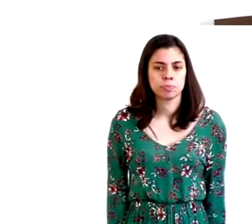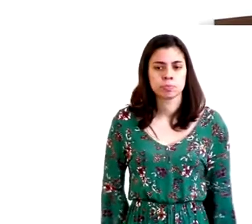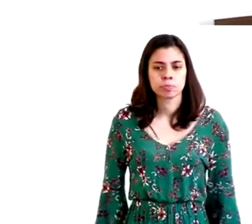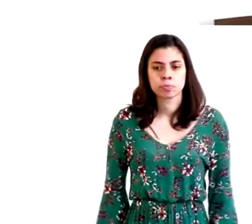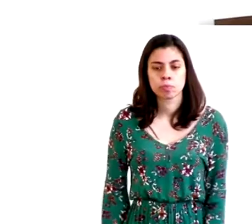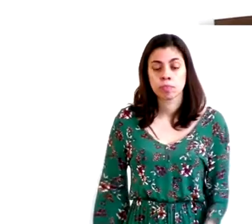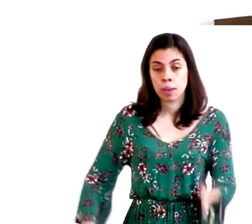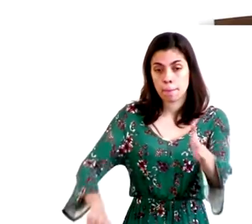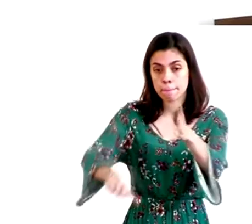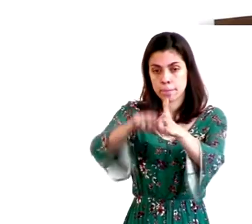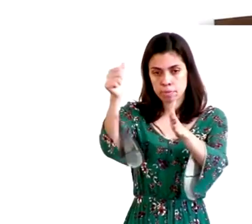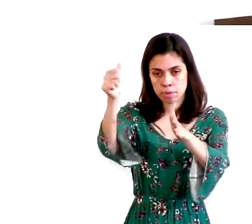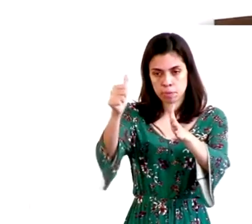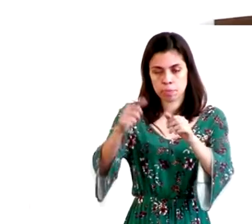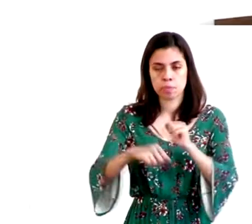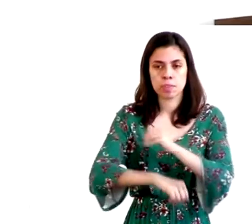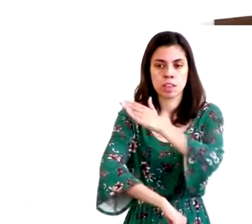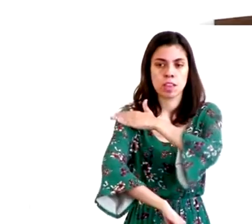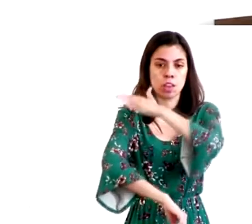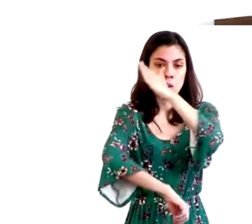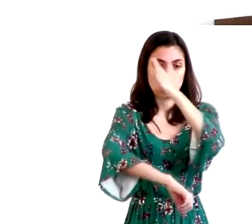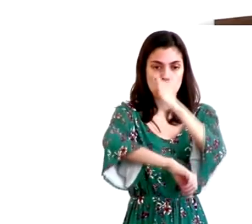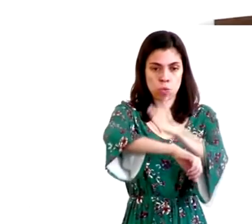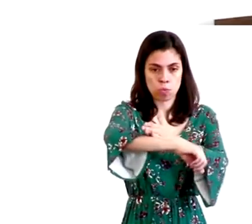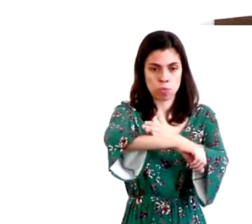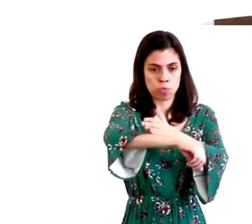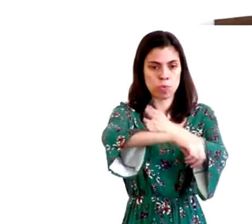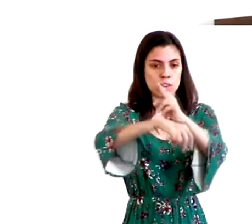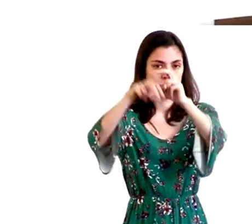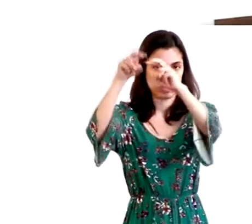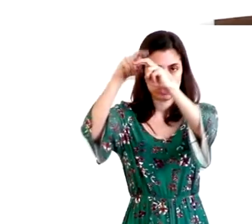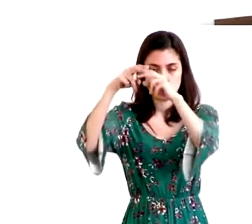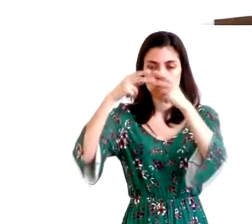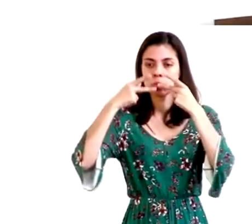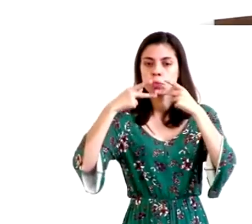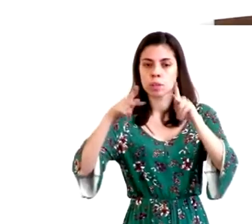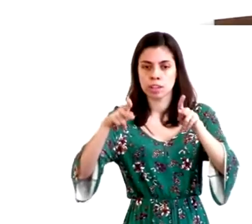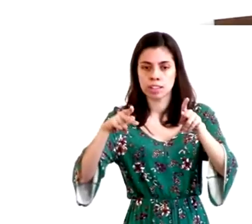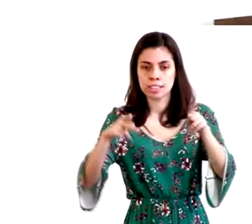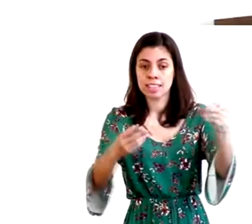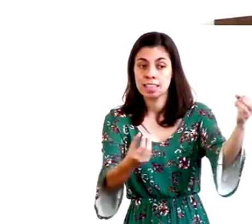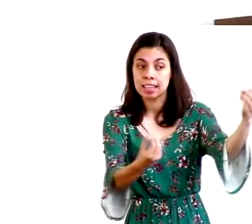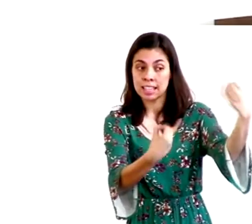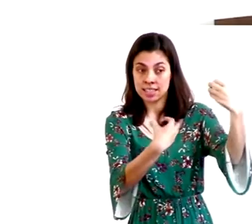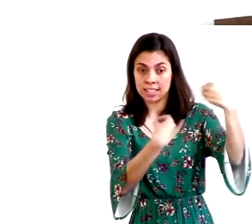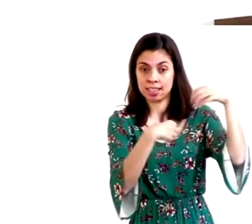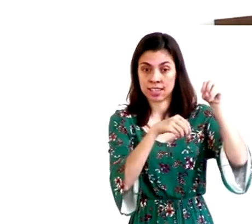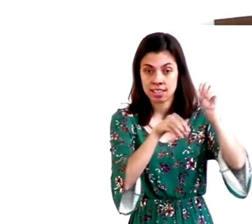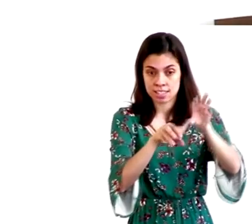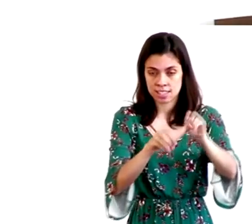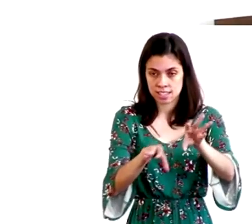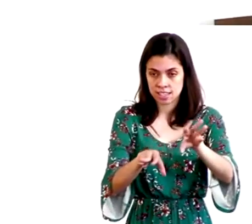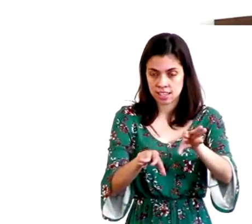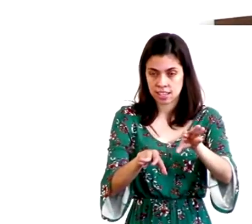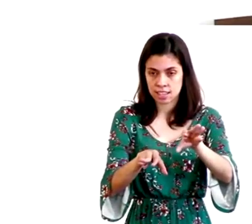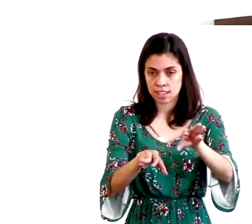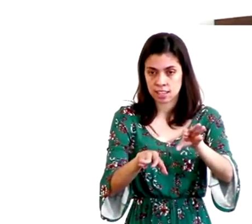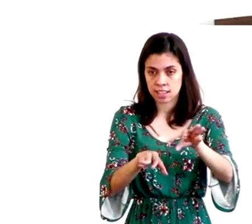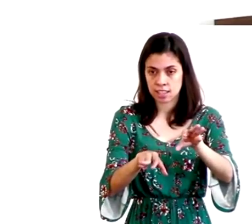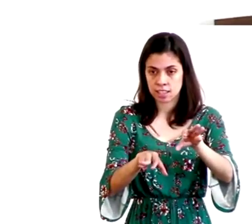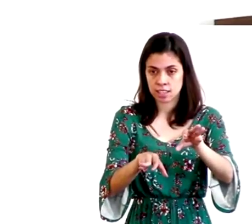está ensinando no Sermão do Monte, é que o reino de Deus, o cidadão do reino de Deus, é obra de